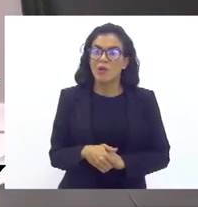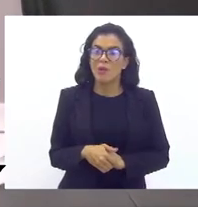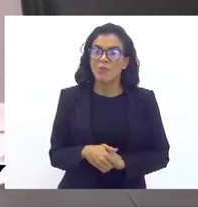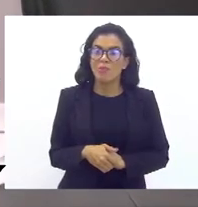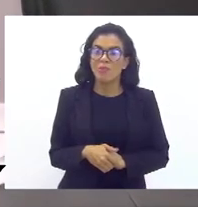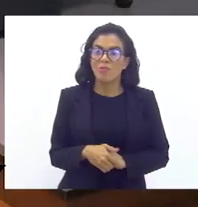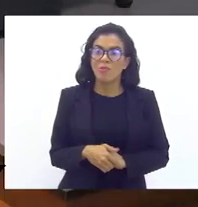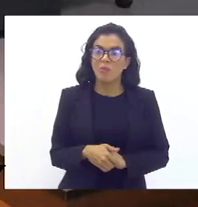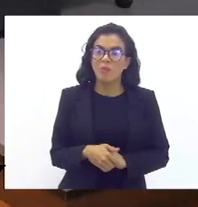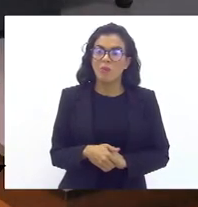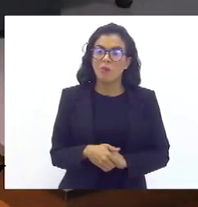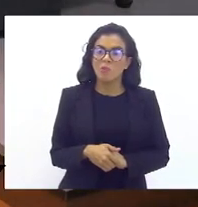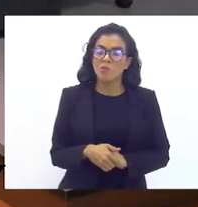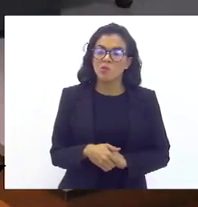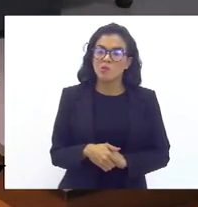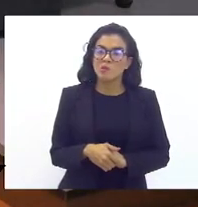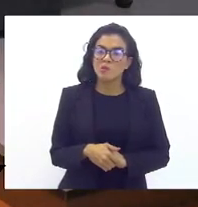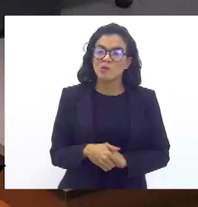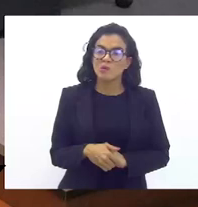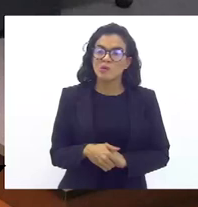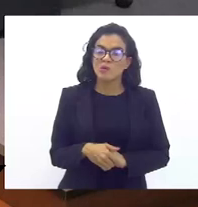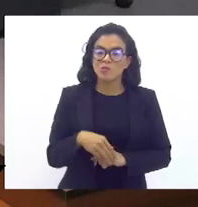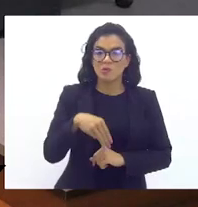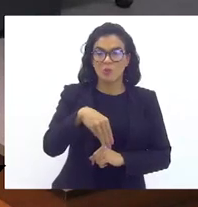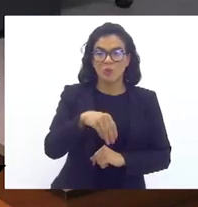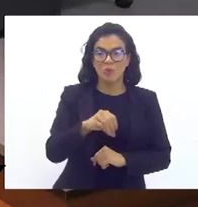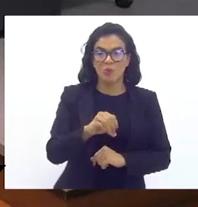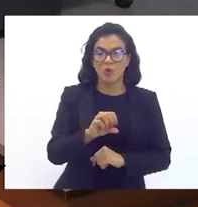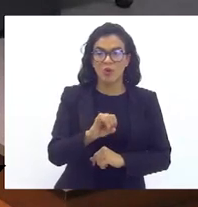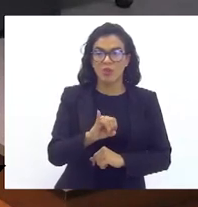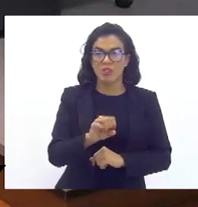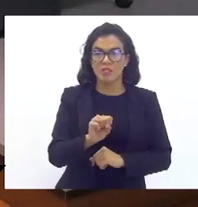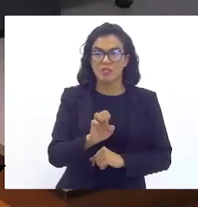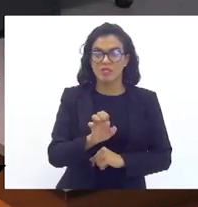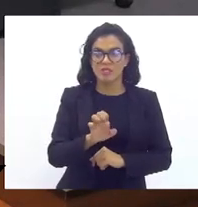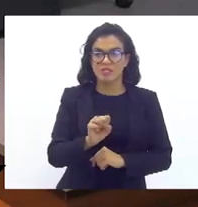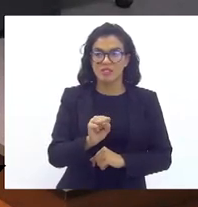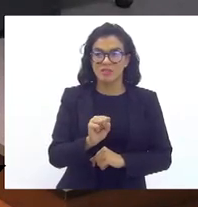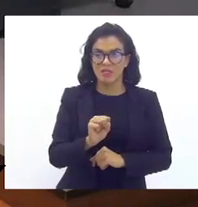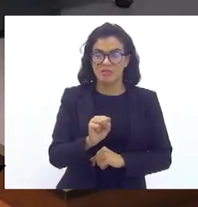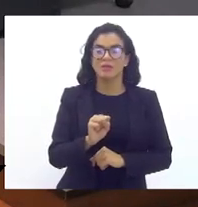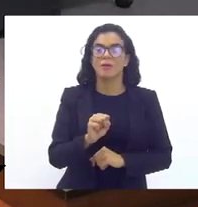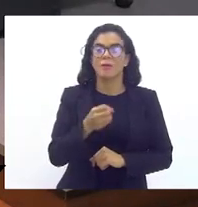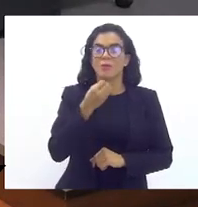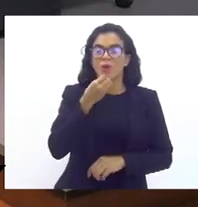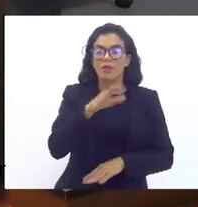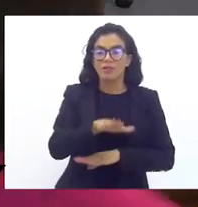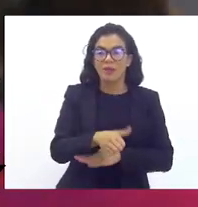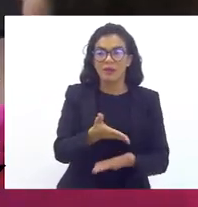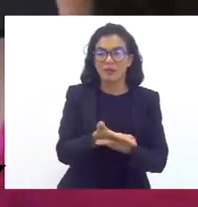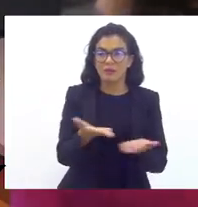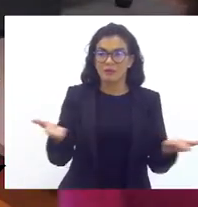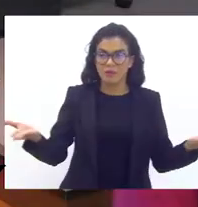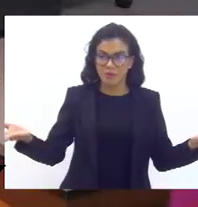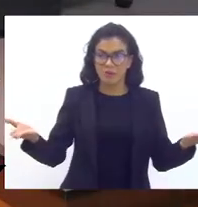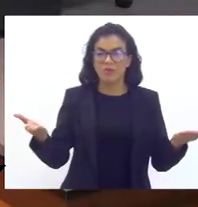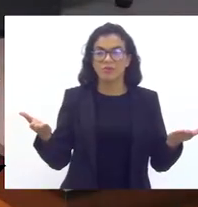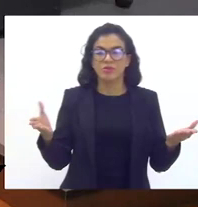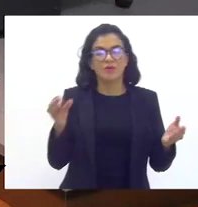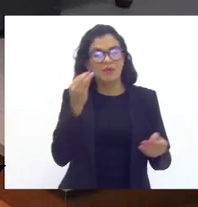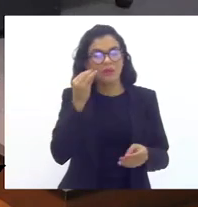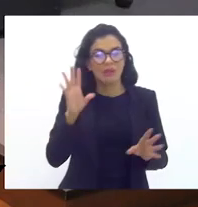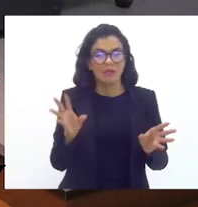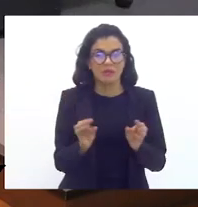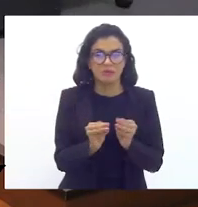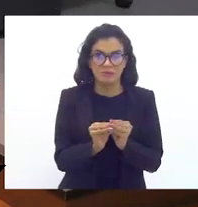audiência Moisés alcunha palavra sua boa tarde boa tarde a todos boa tarde a mesa inteira eu quero ser breve